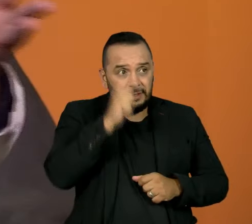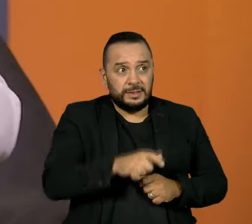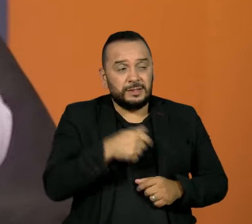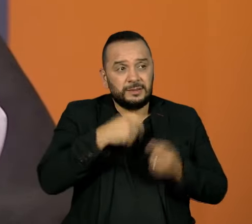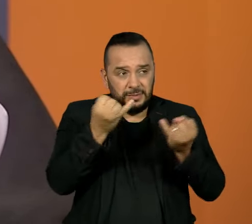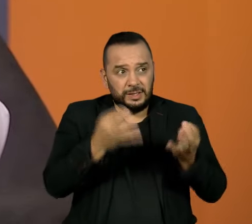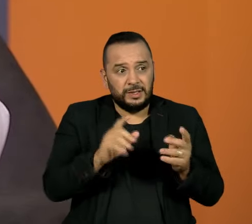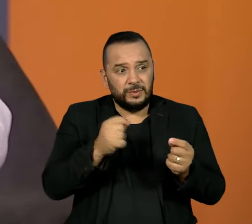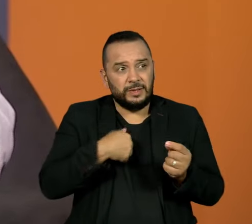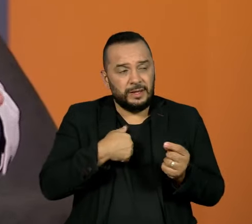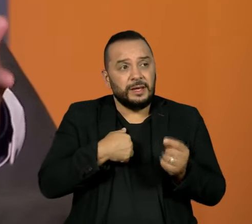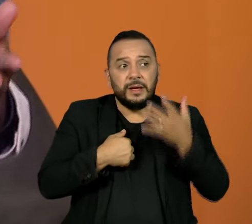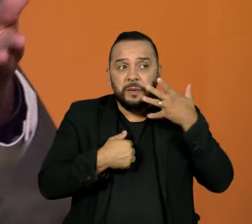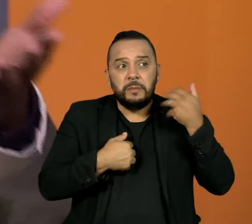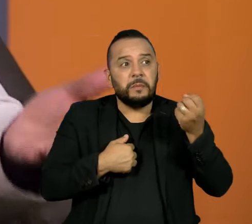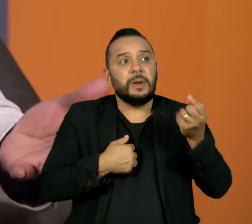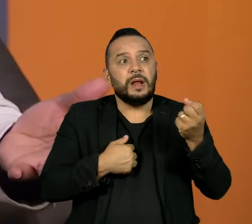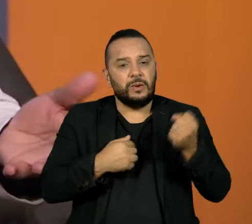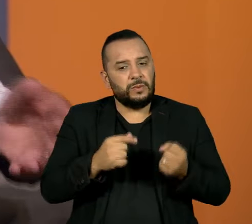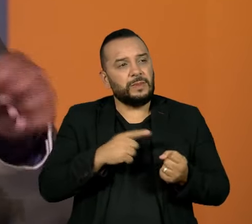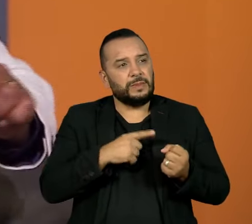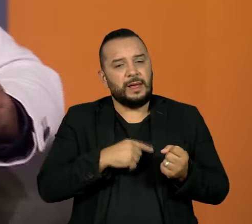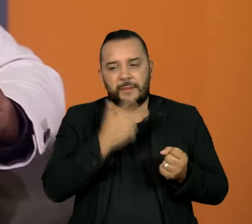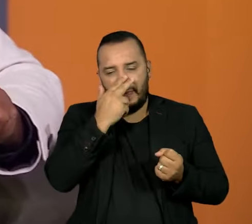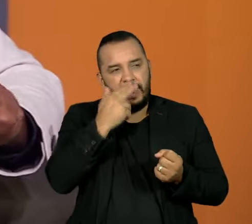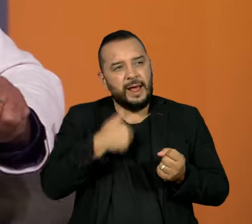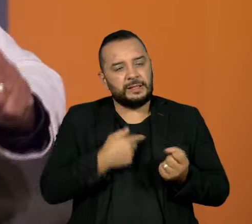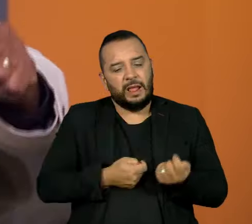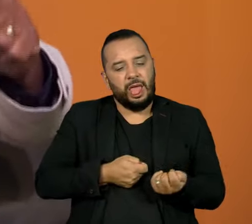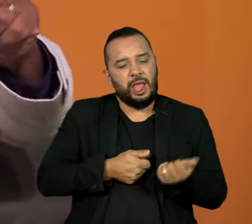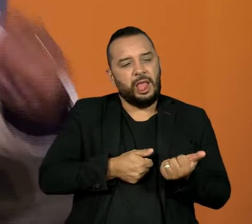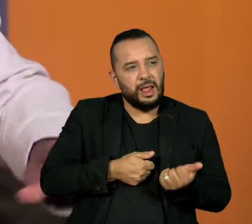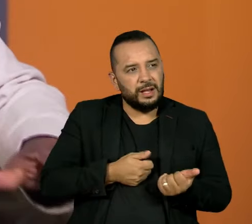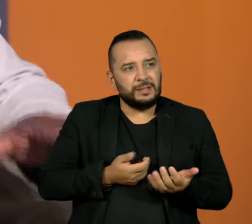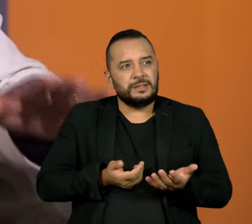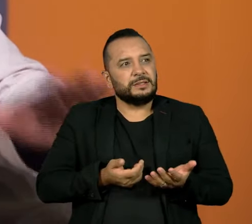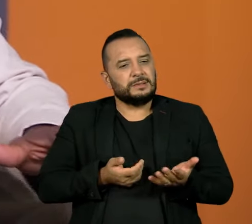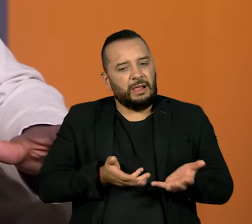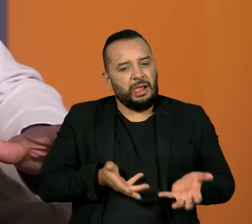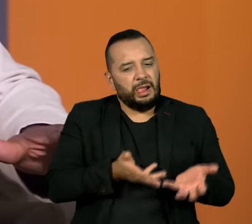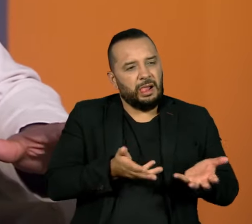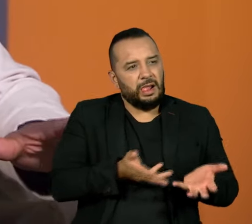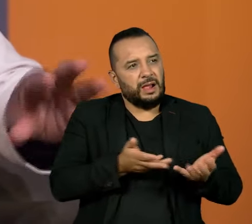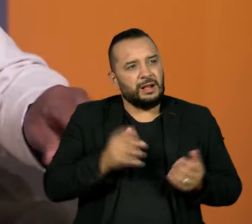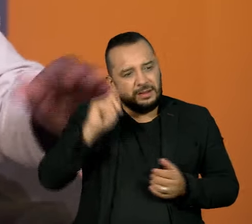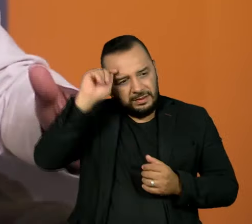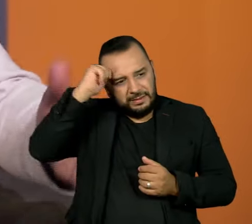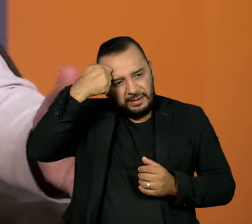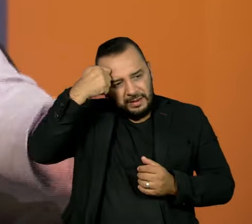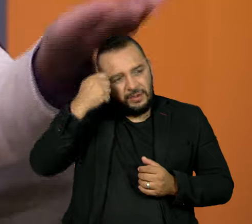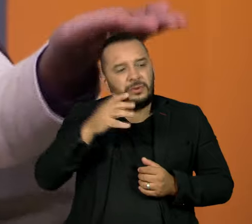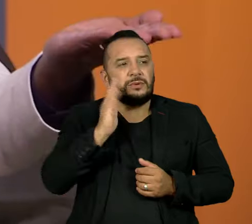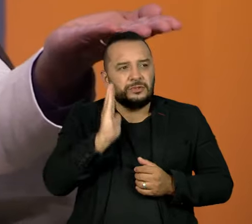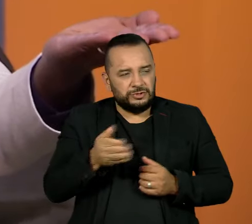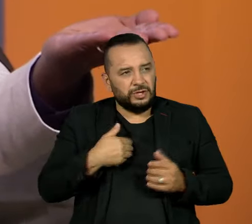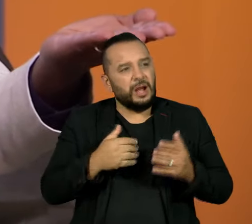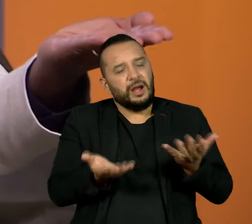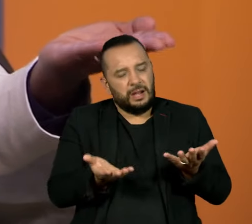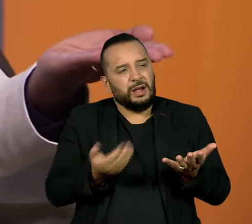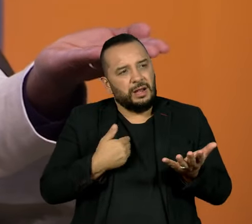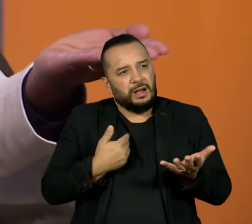privilégio branco que se manifesta e que produz, então, impactos decisivos na vida dos brancos, que os